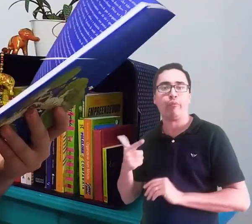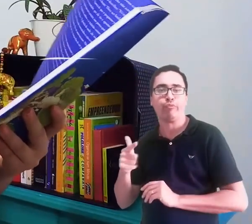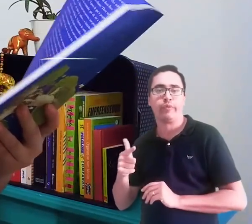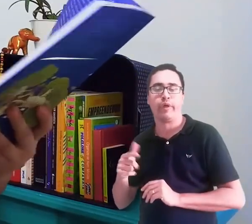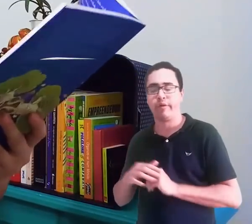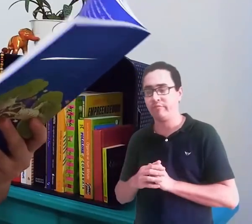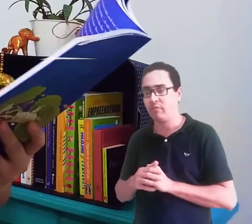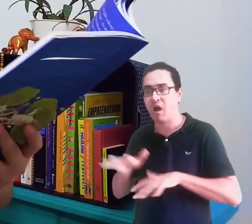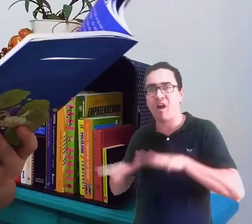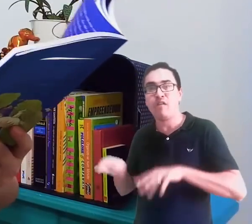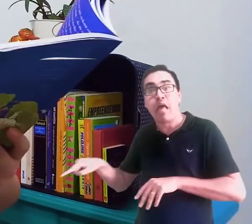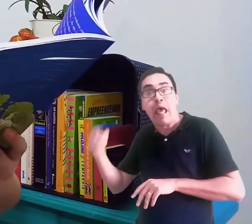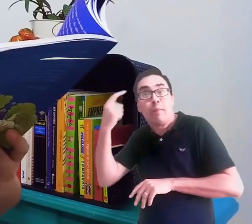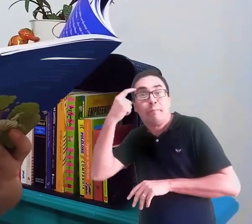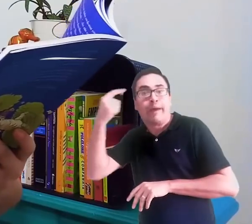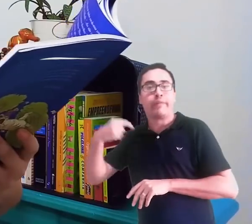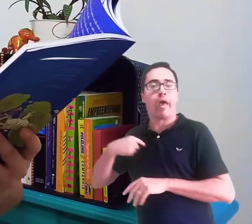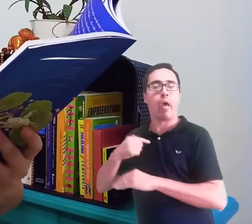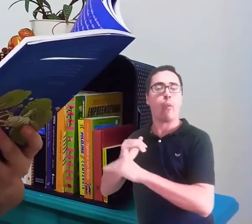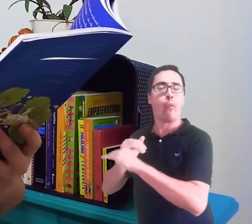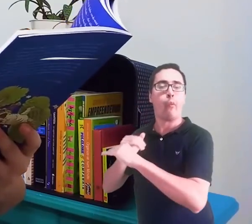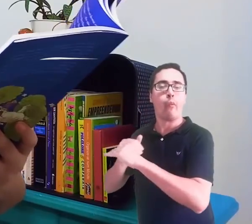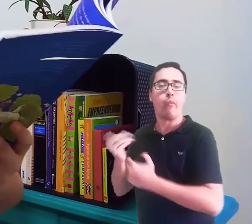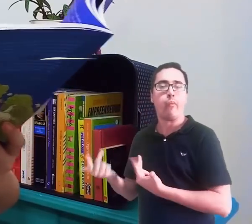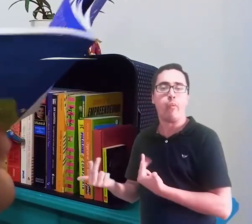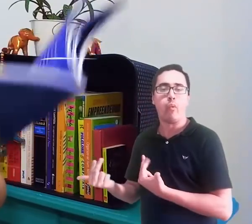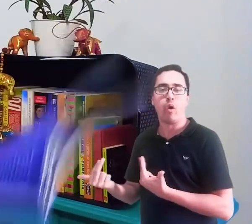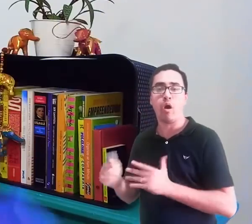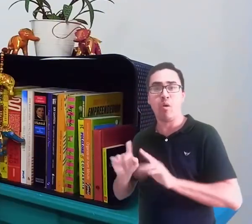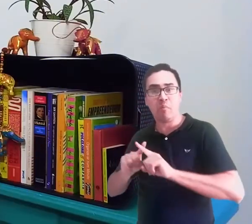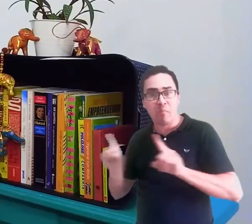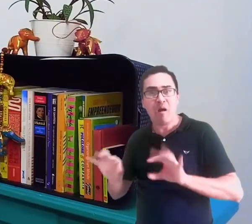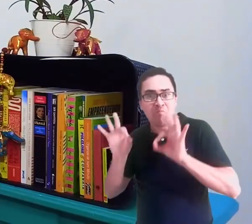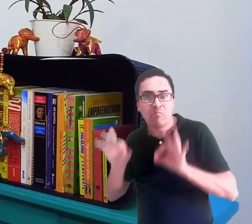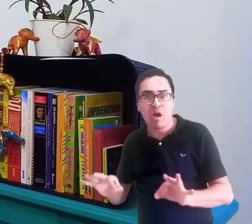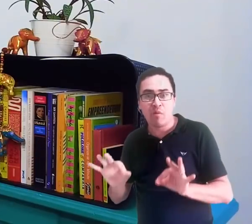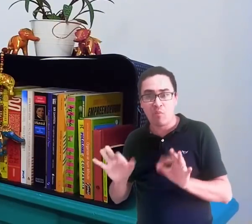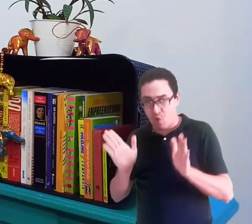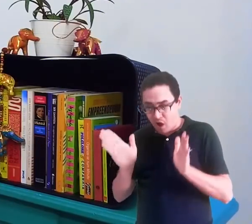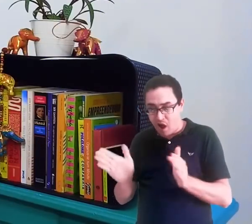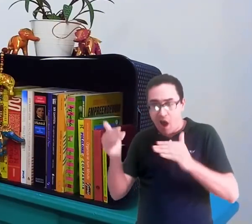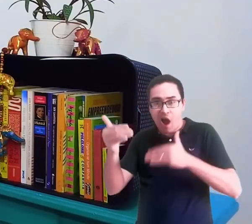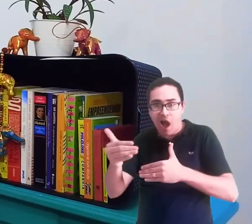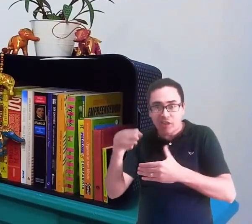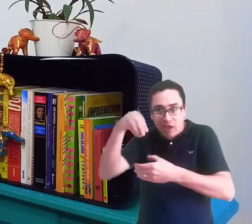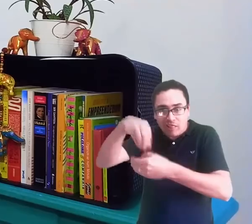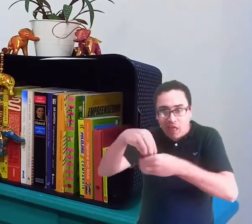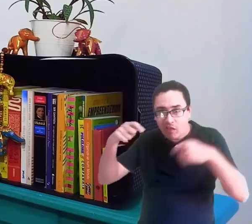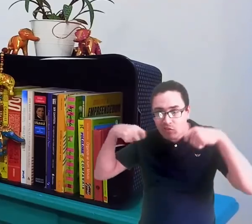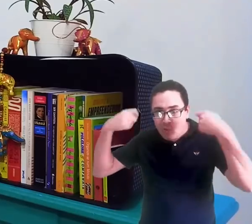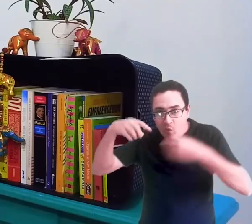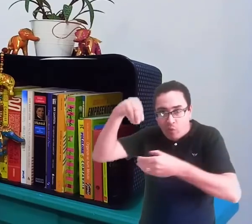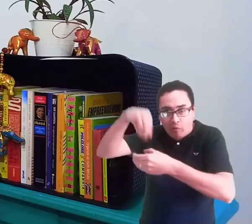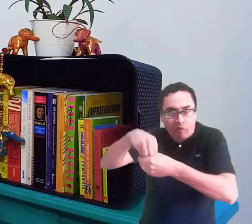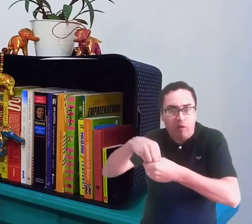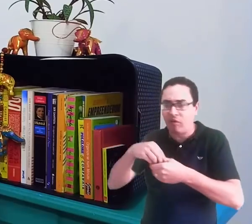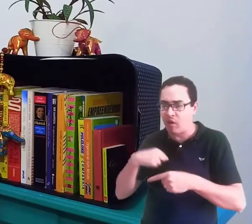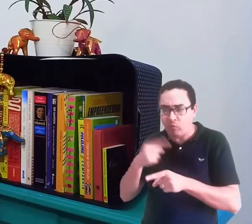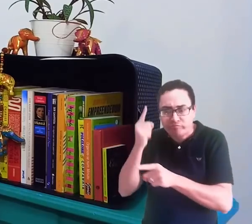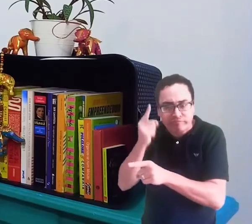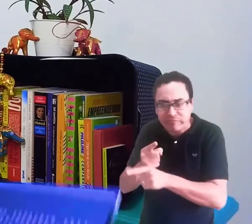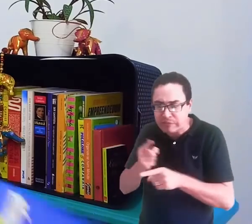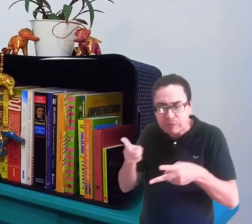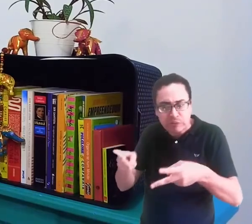ele, mas eu, infelizmente, não consigo ver o carneiro dentro da caixa. Sou um pouco como